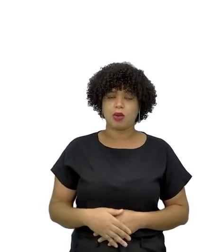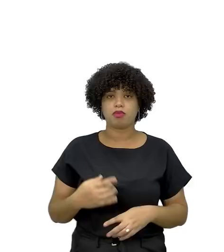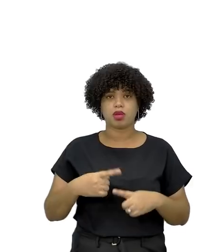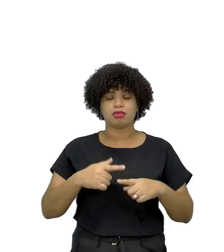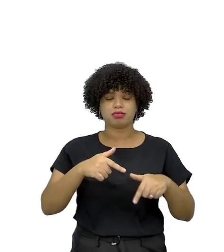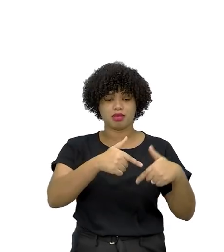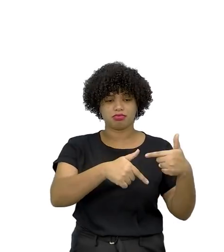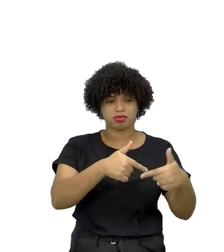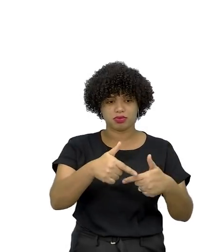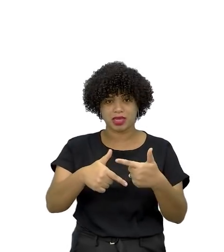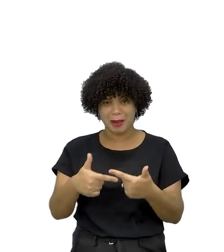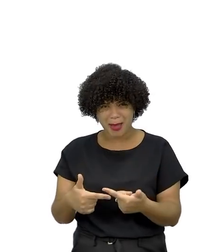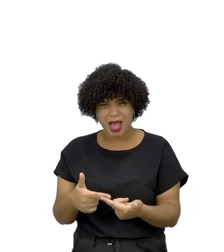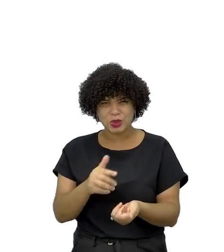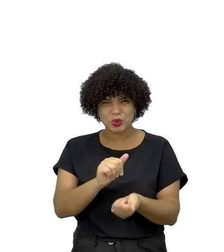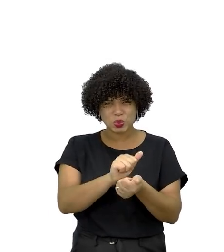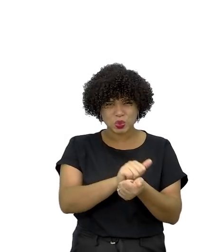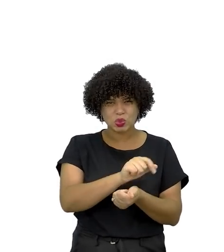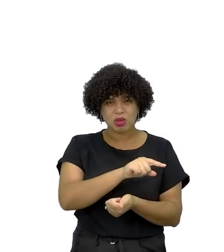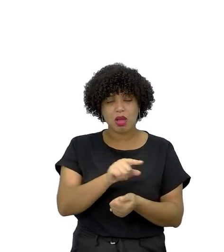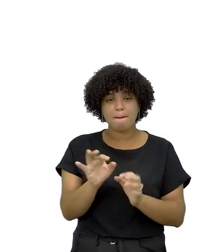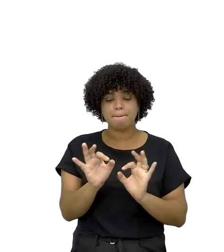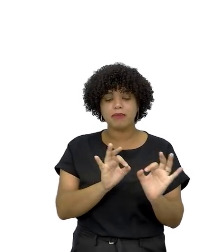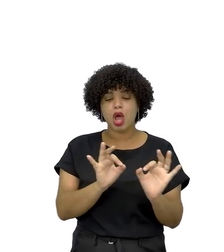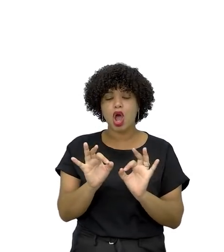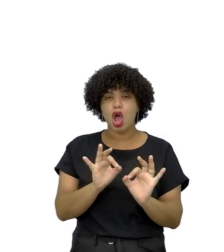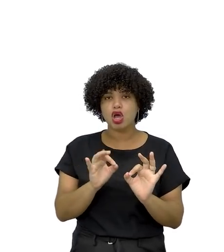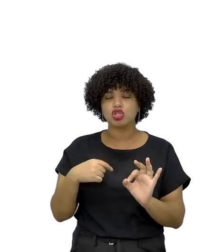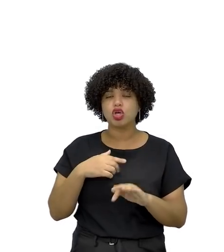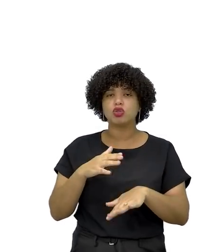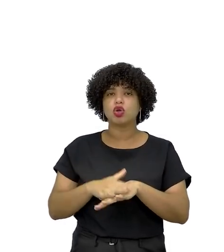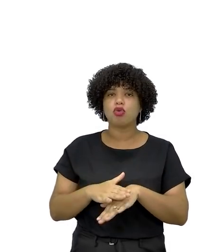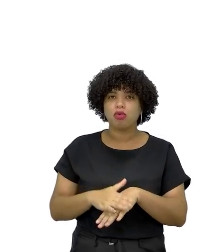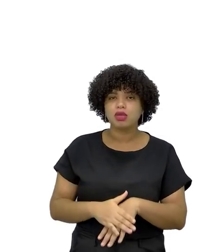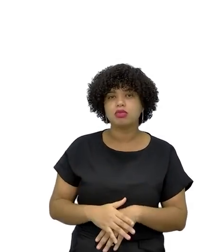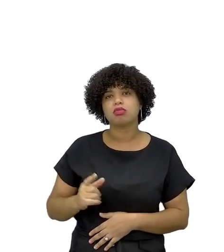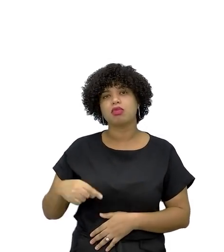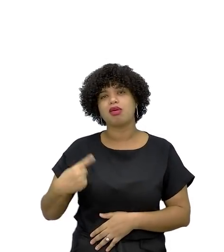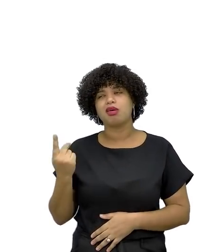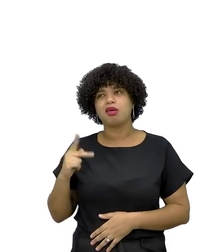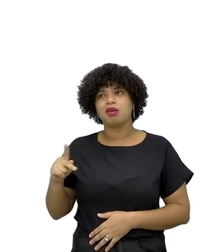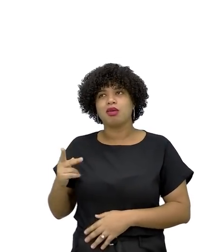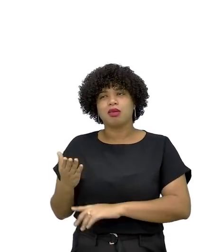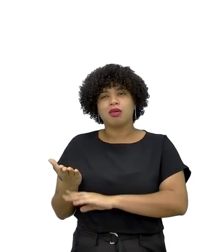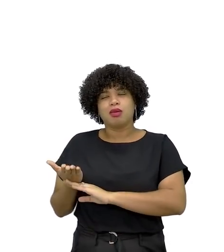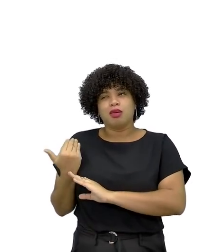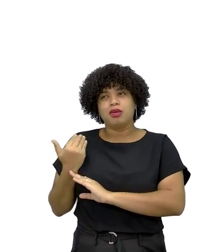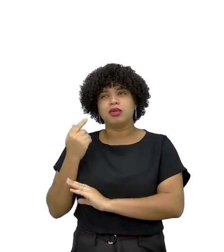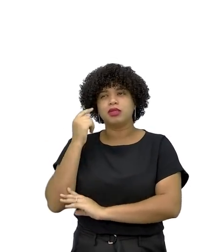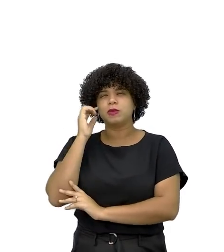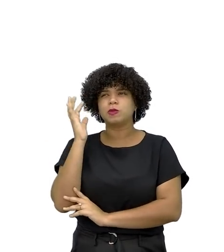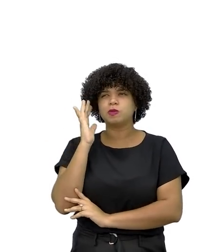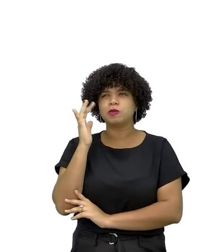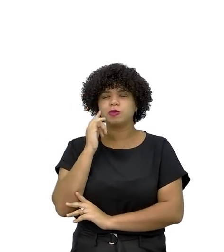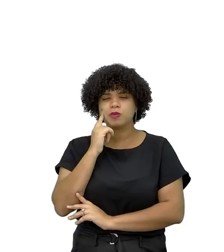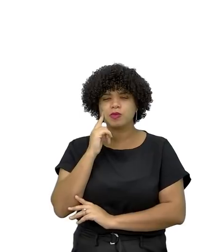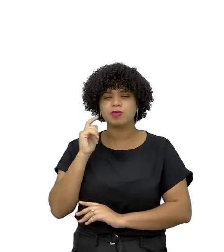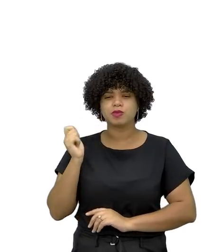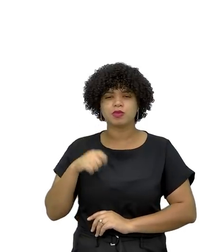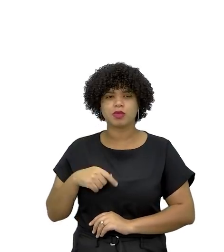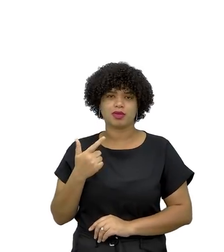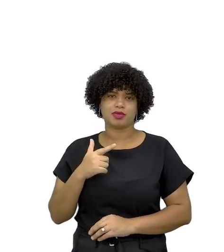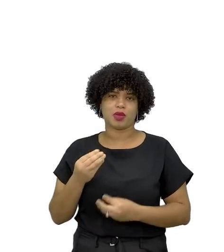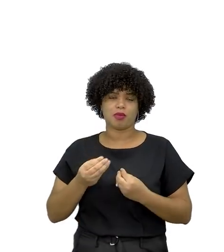trabalhem as atividades, esse projeto que nós, professores, pensamos para desenvolver, né.